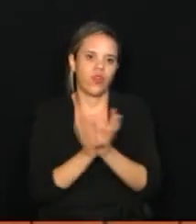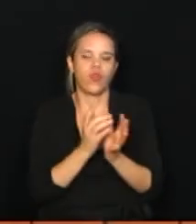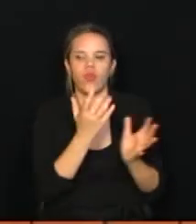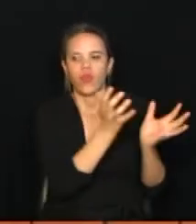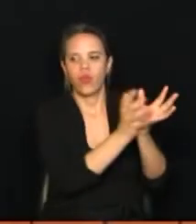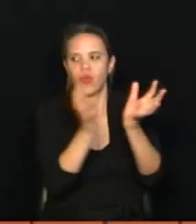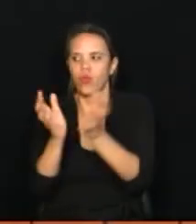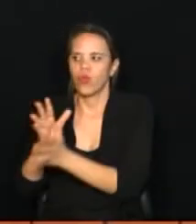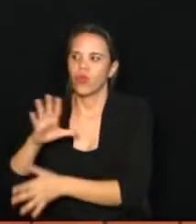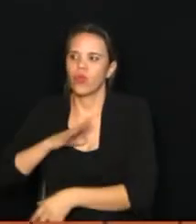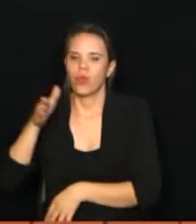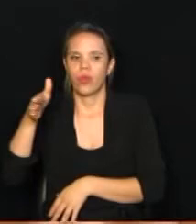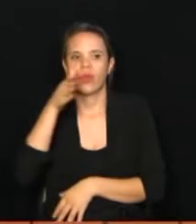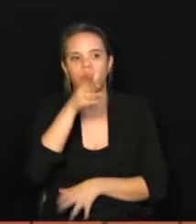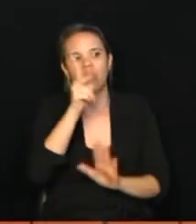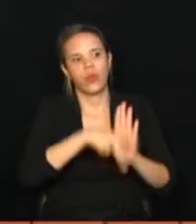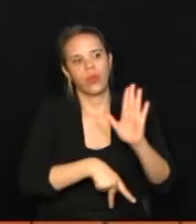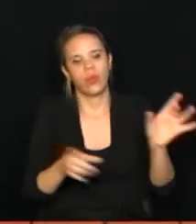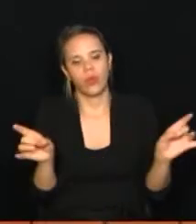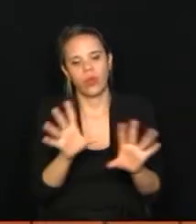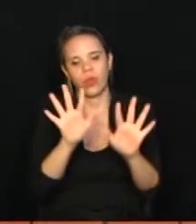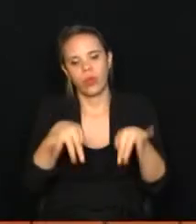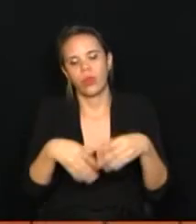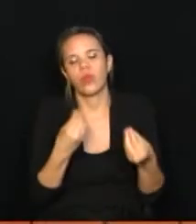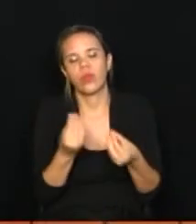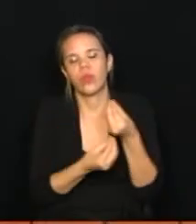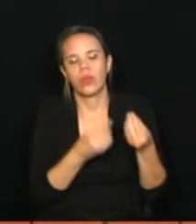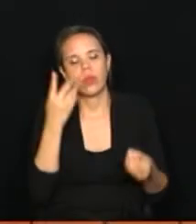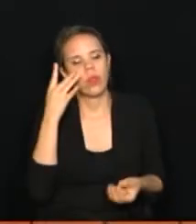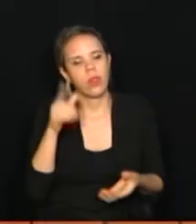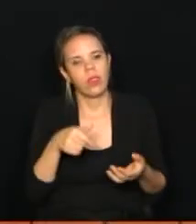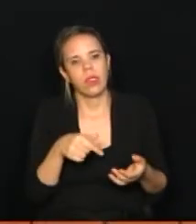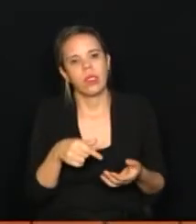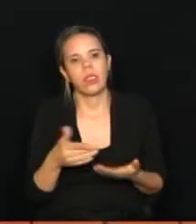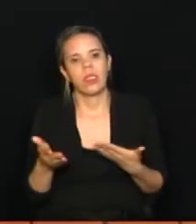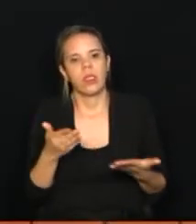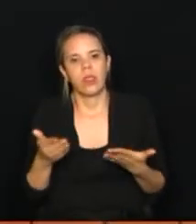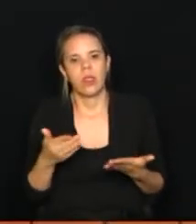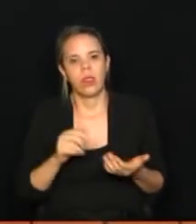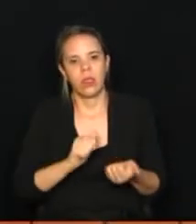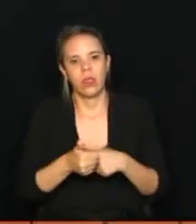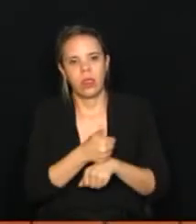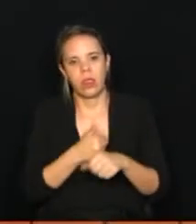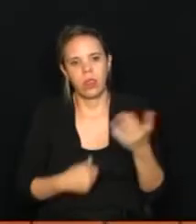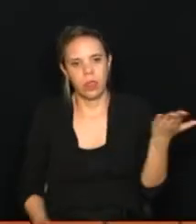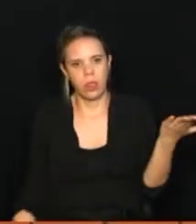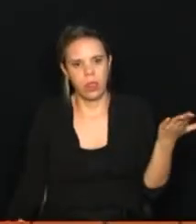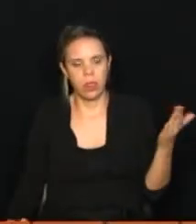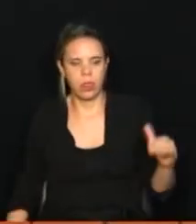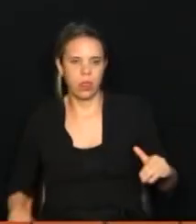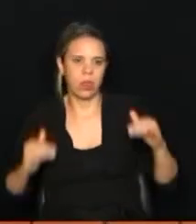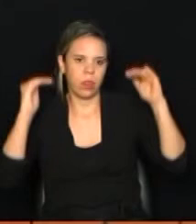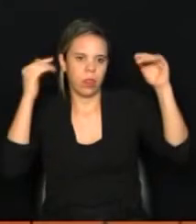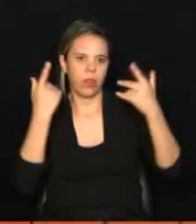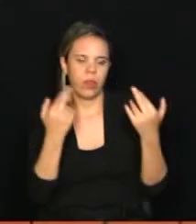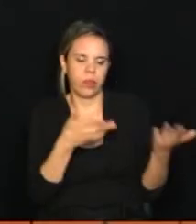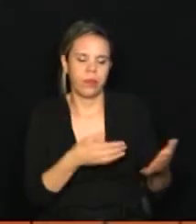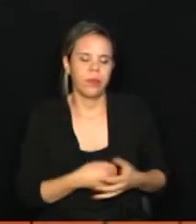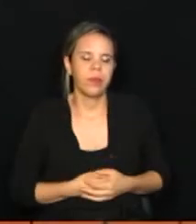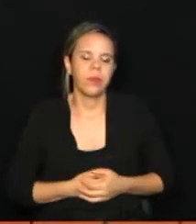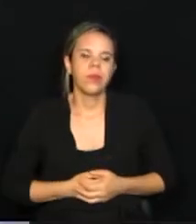numa cidade e o projeto termina. Como é que é isso para um atleta de ponta, de alto nível como